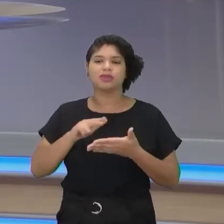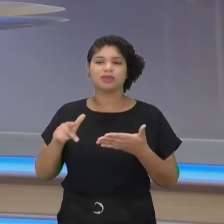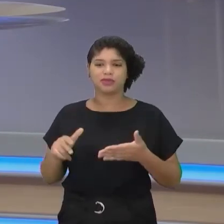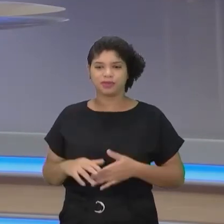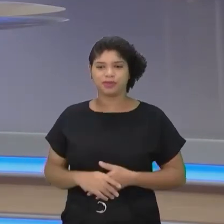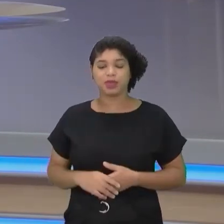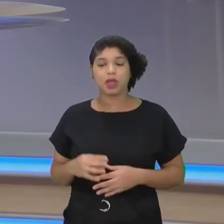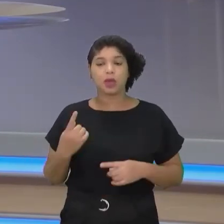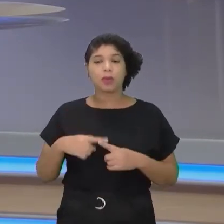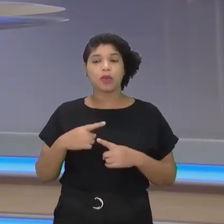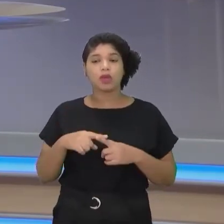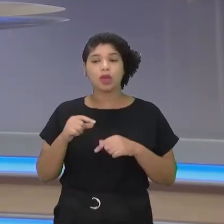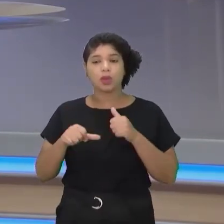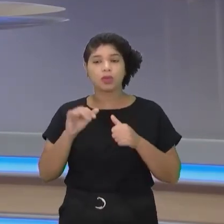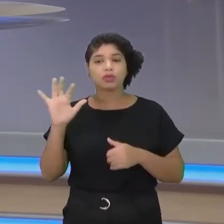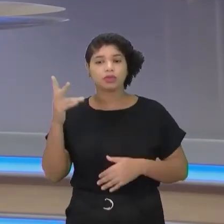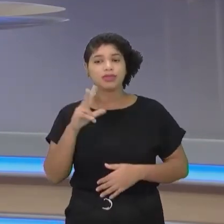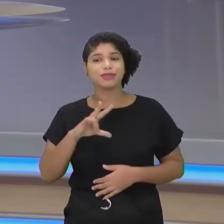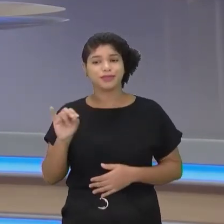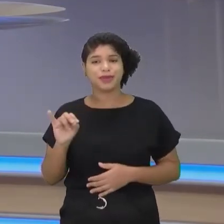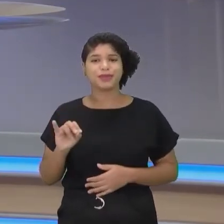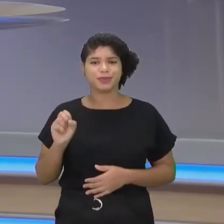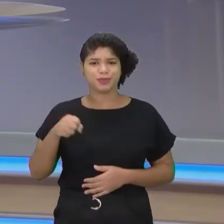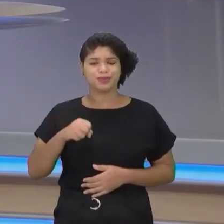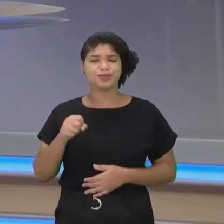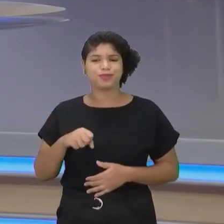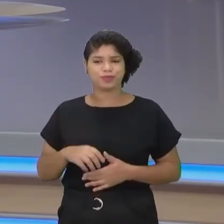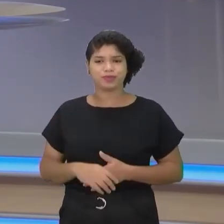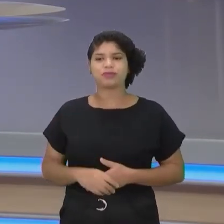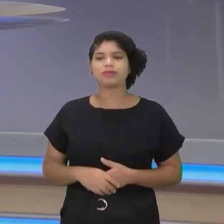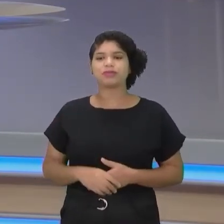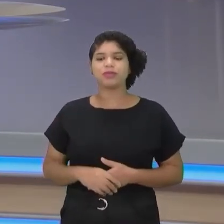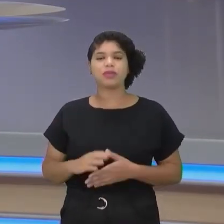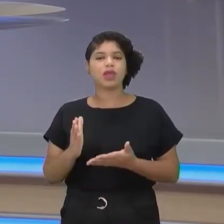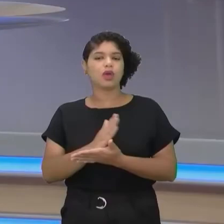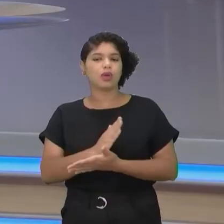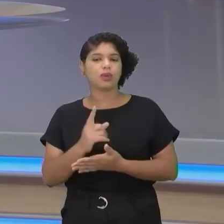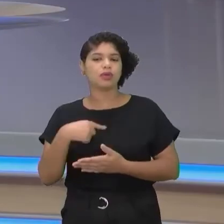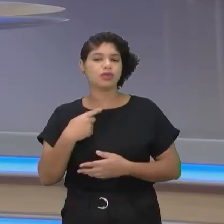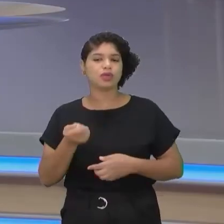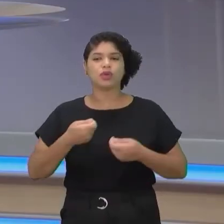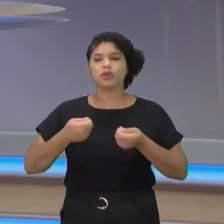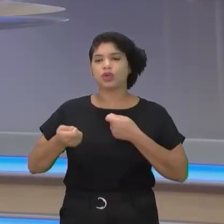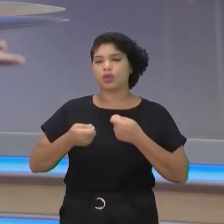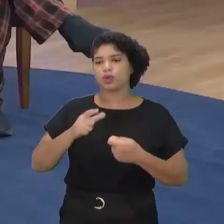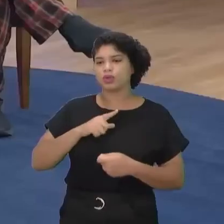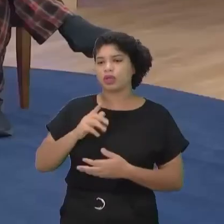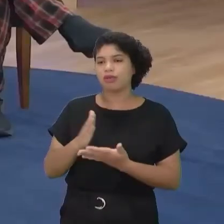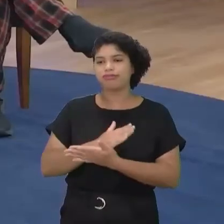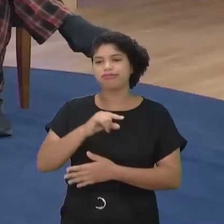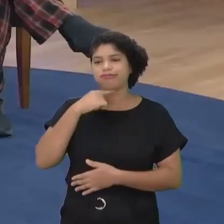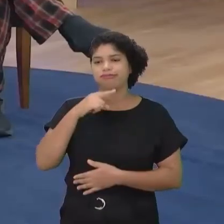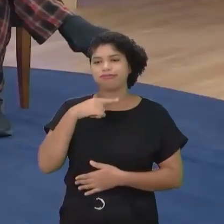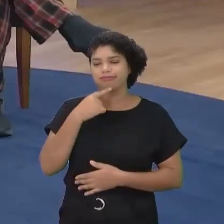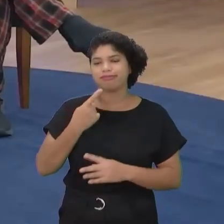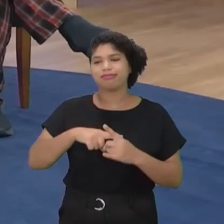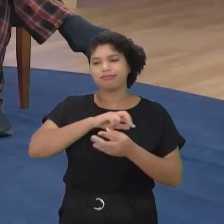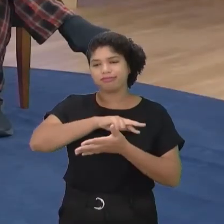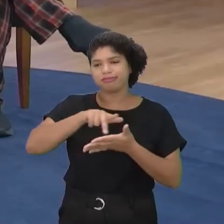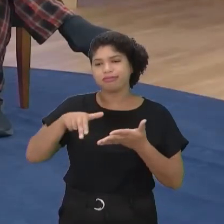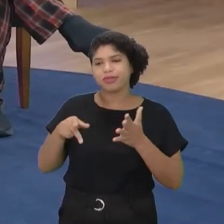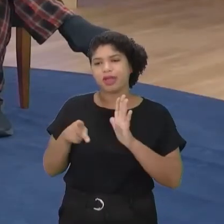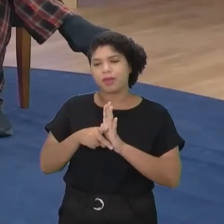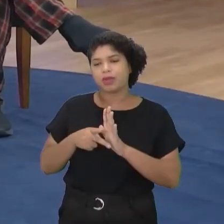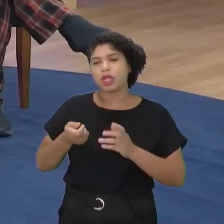Porque as mudanças elas vão acontecer, né? Algumas a gente tem controle, outras a gente realmente estão muito além do